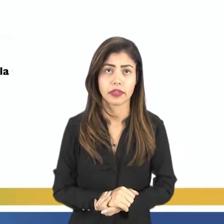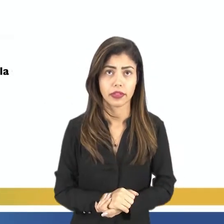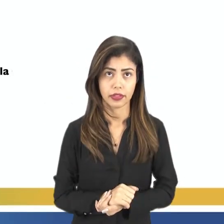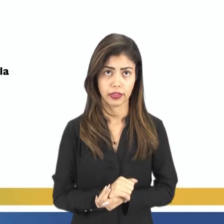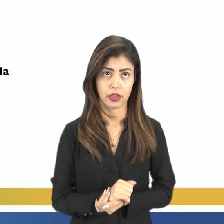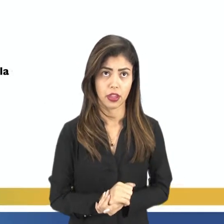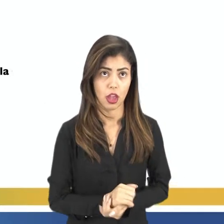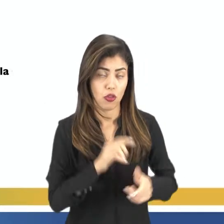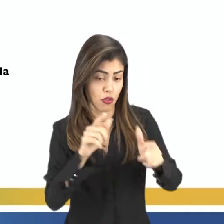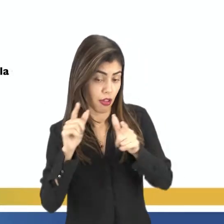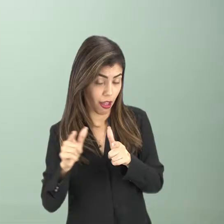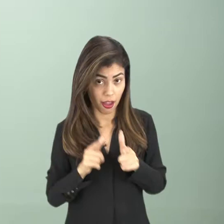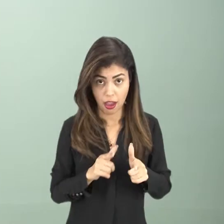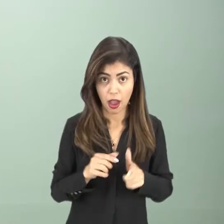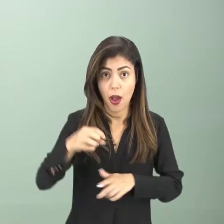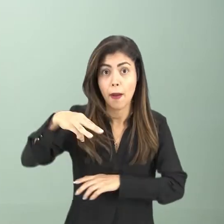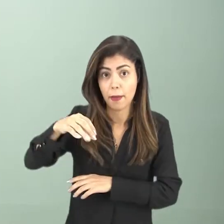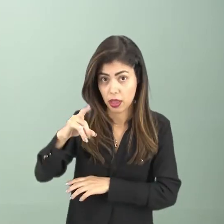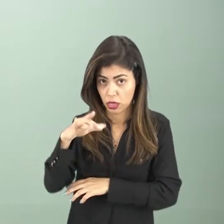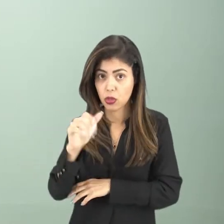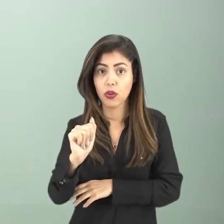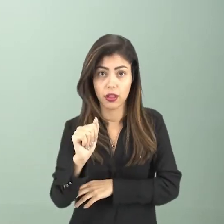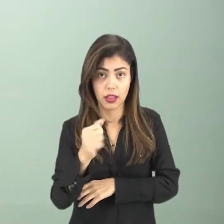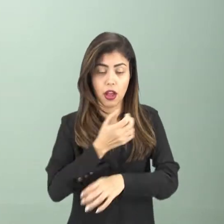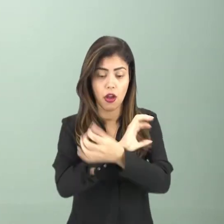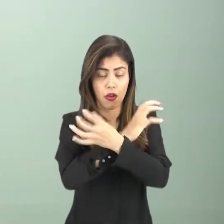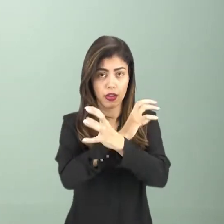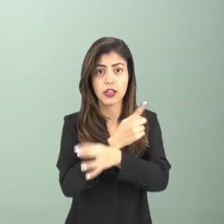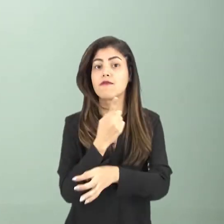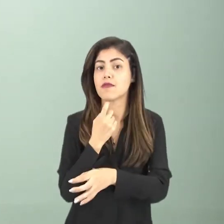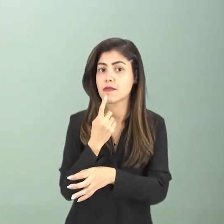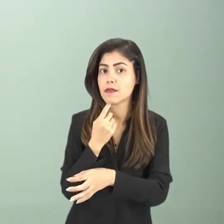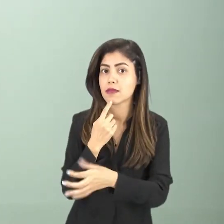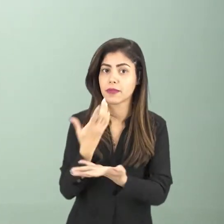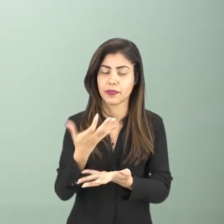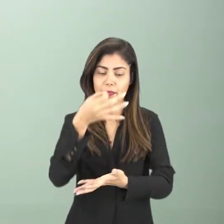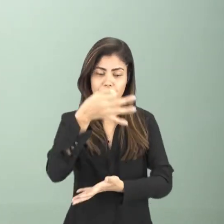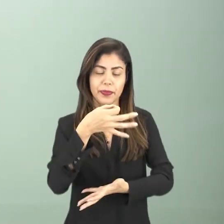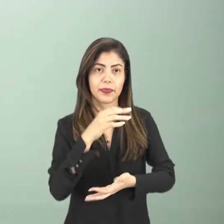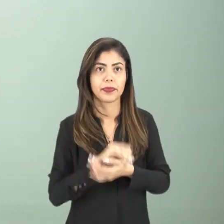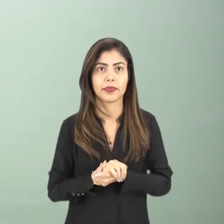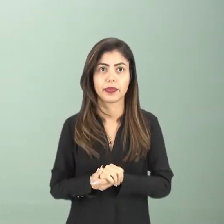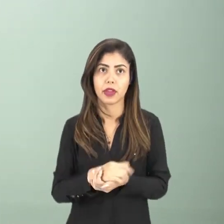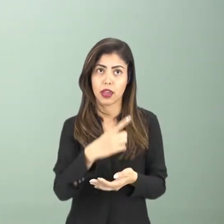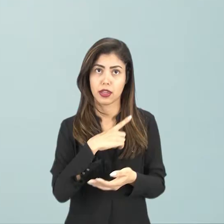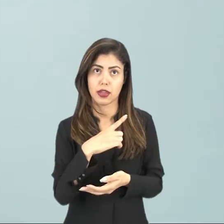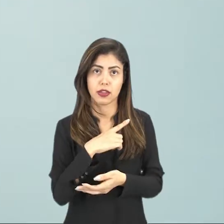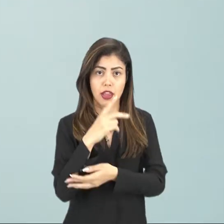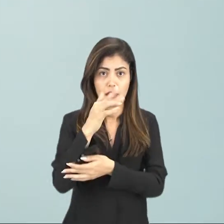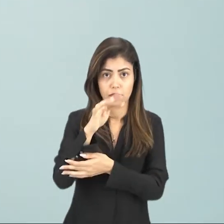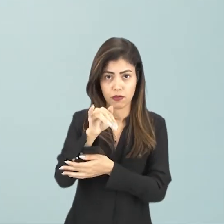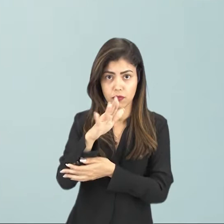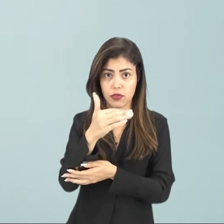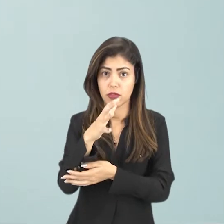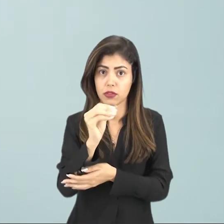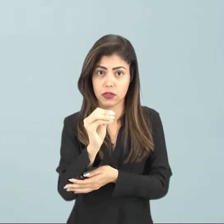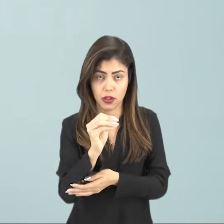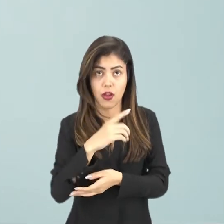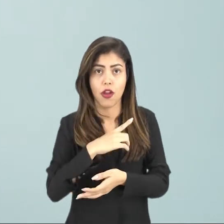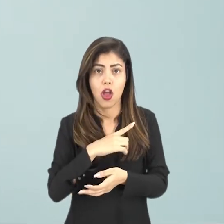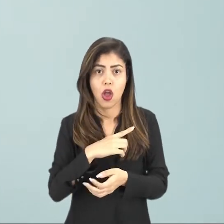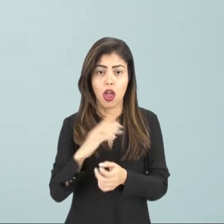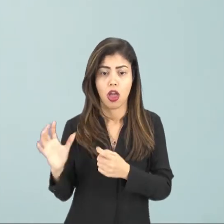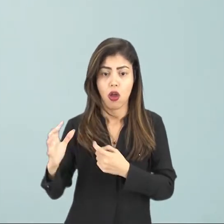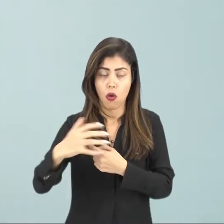num espaço chamado de medula óssea vermelha. Certo? Então, olha aí, ó, possui função reguladora, abriga